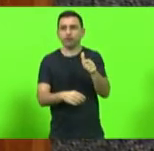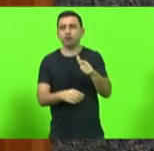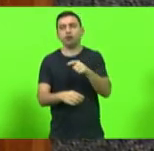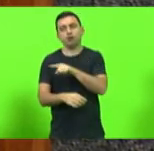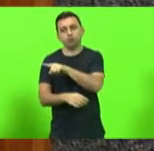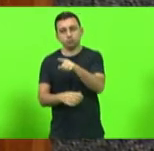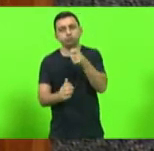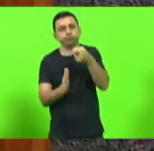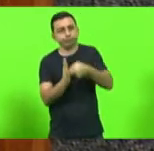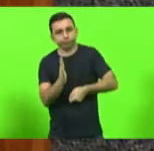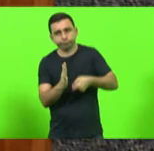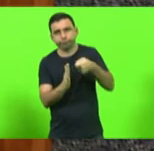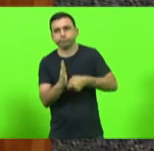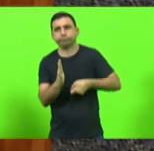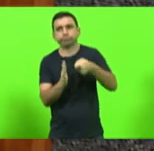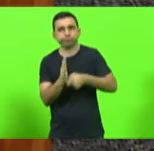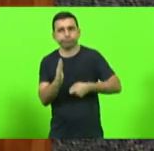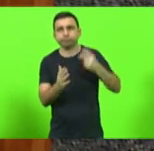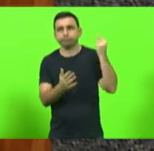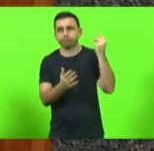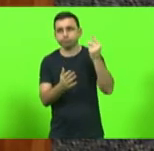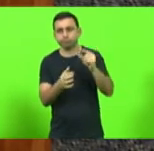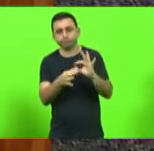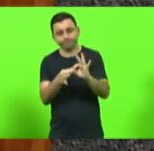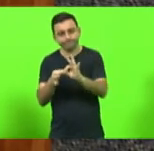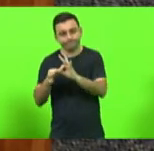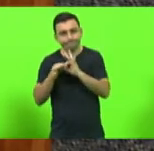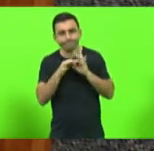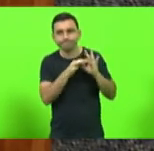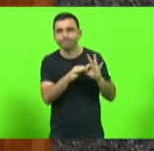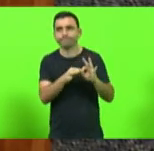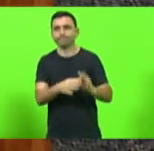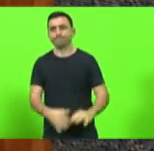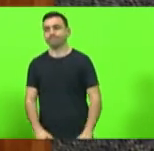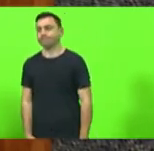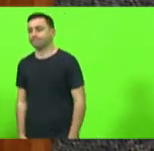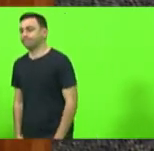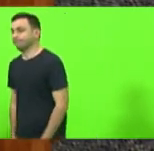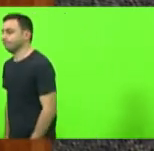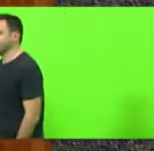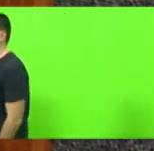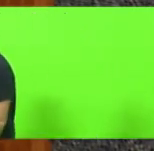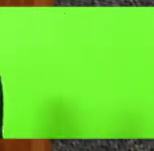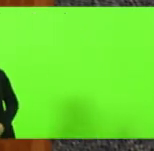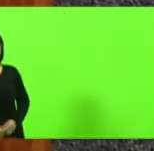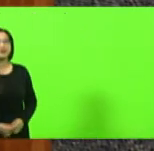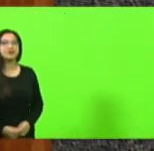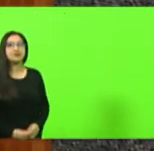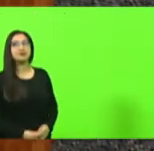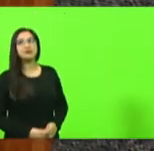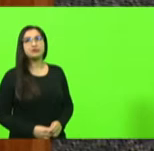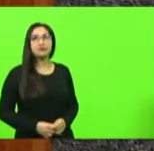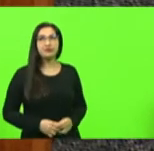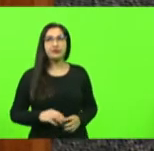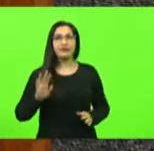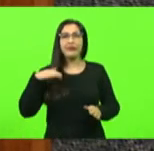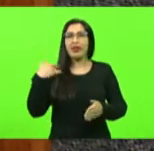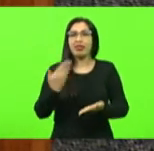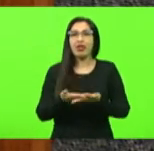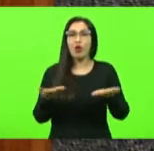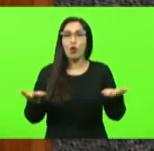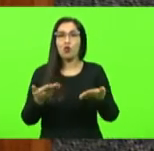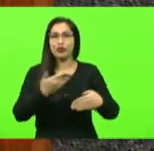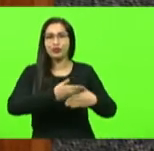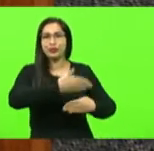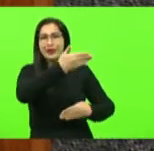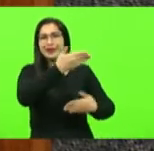luta, lutar unidos, teve um reassentamento, aí ficou todo esse tempo a barragem lá parada